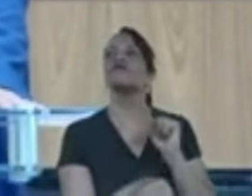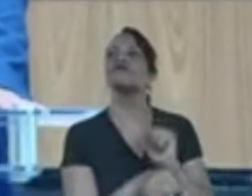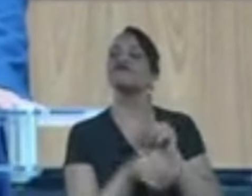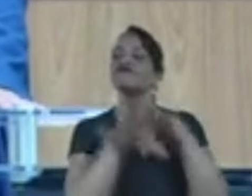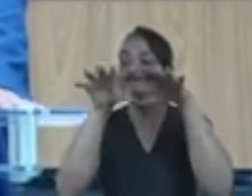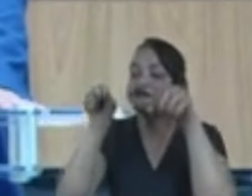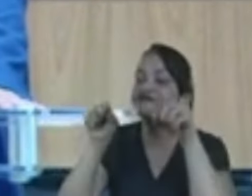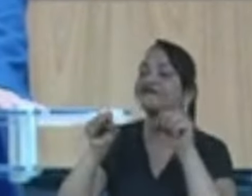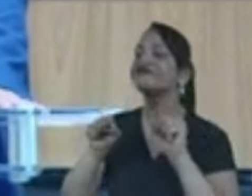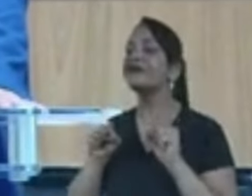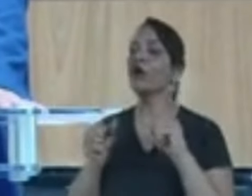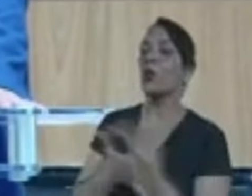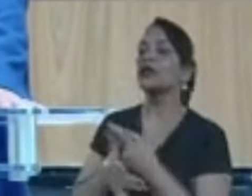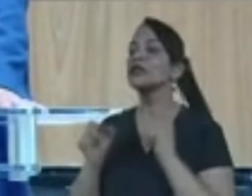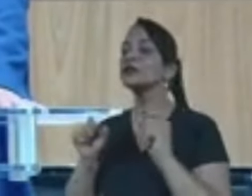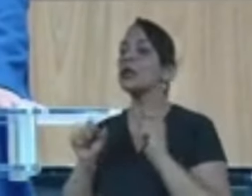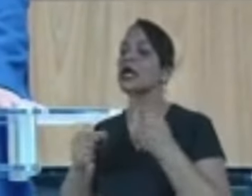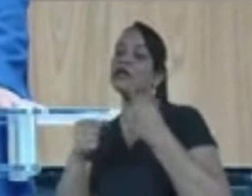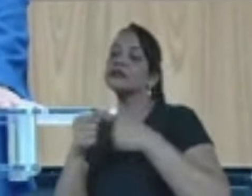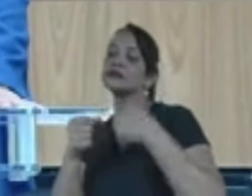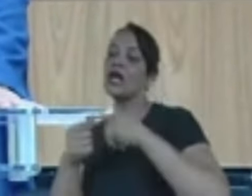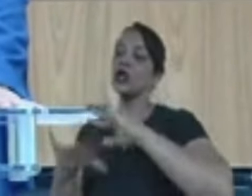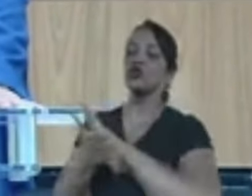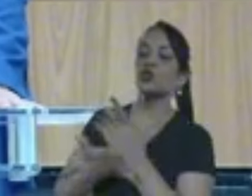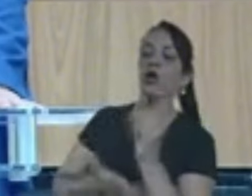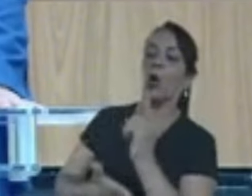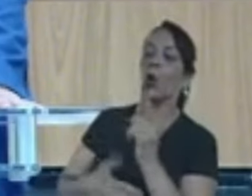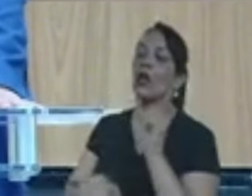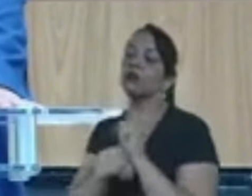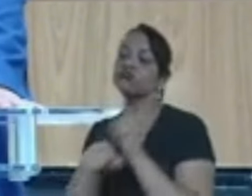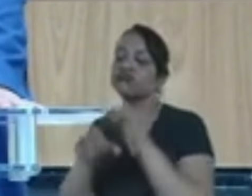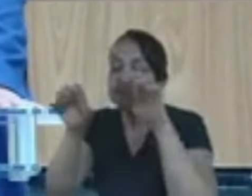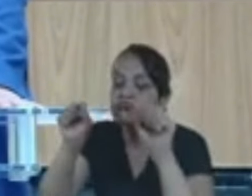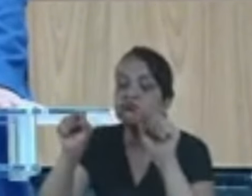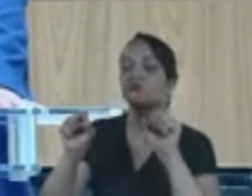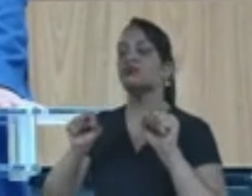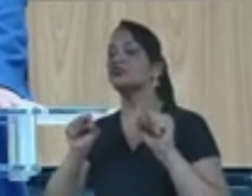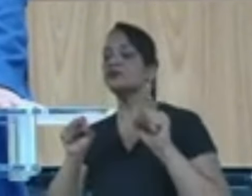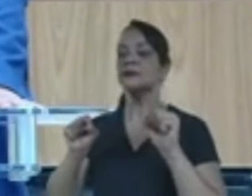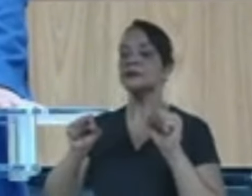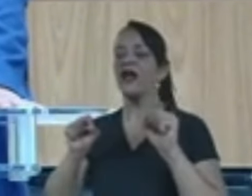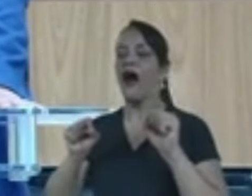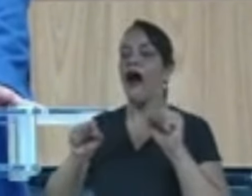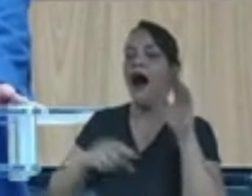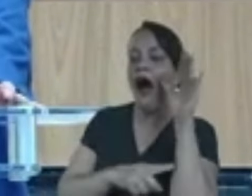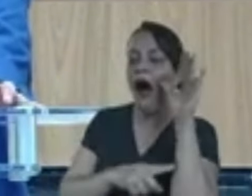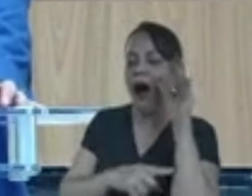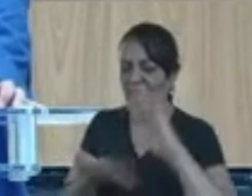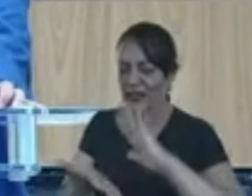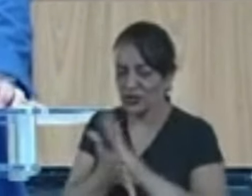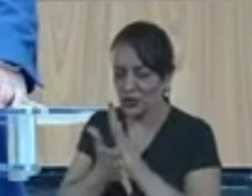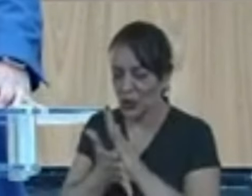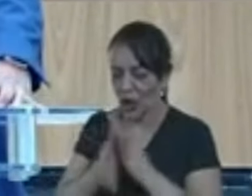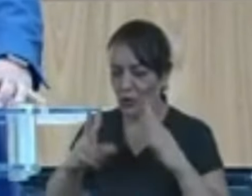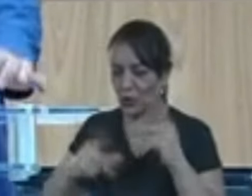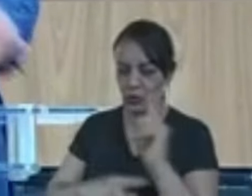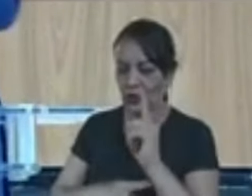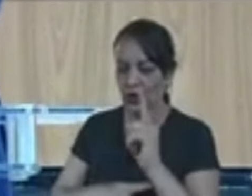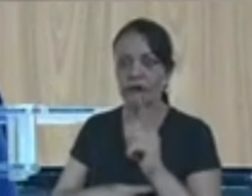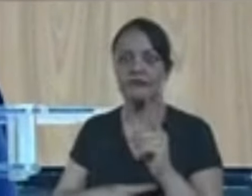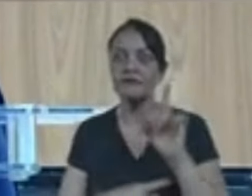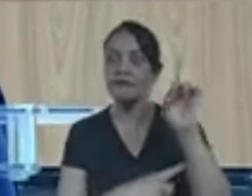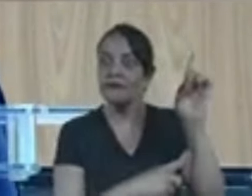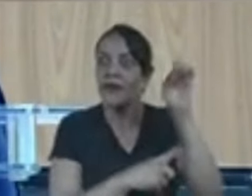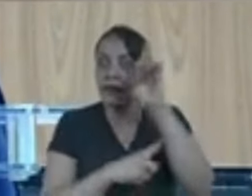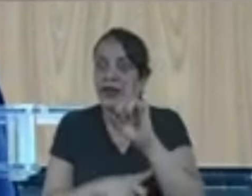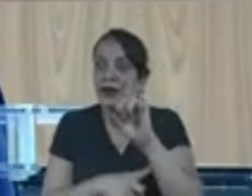acontecer. Ficou olhando, vai ser destruído tudo. Ele não sabia que Deus já tinha